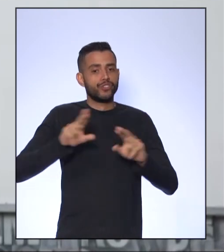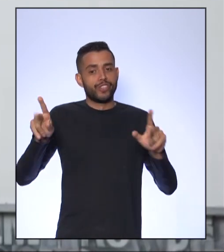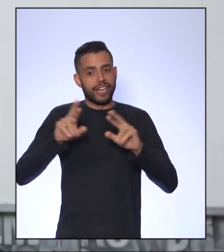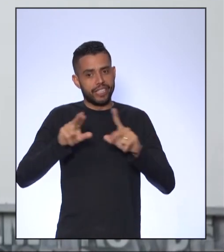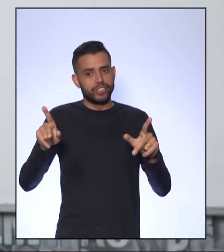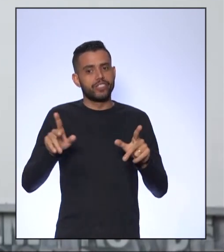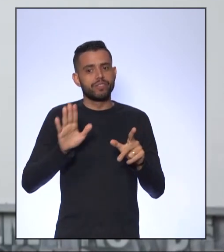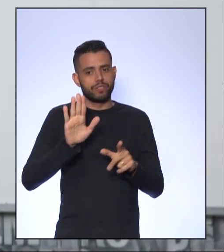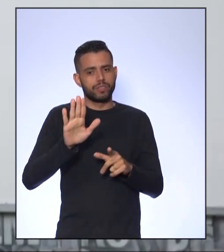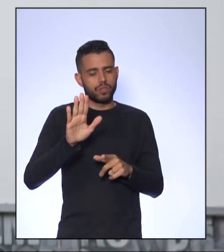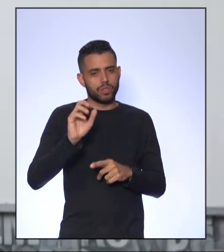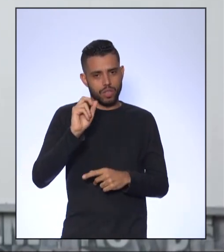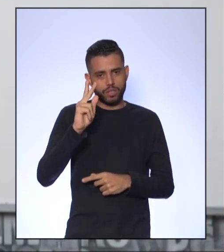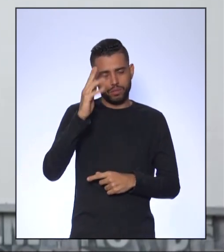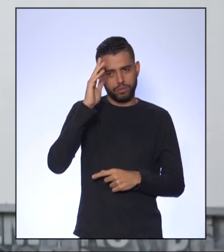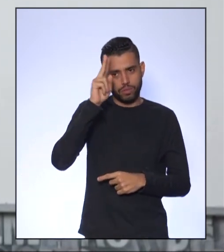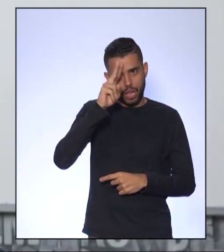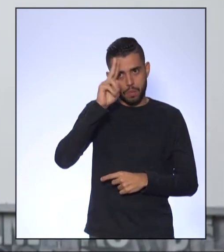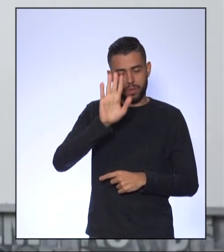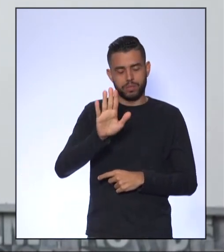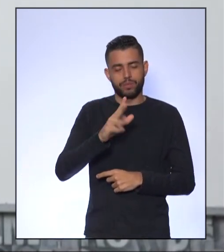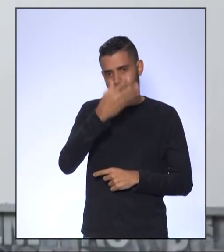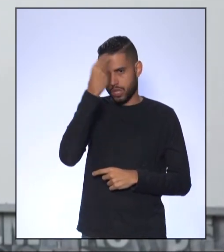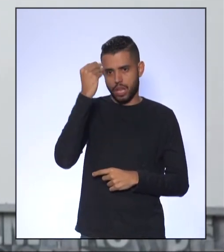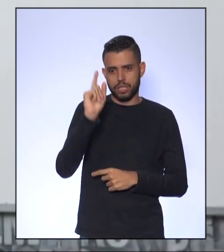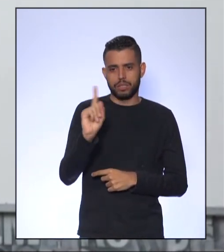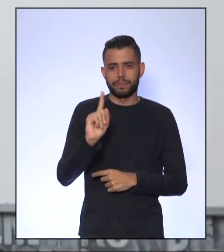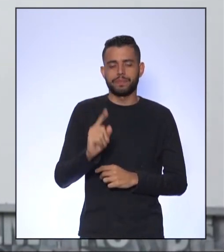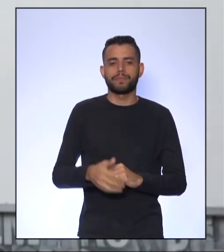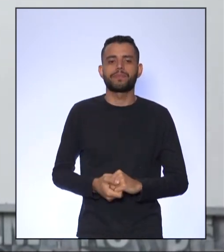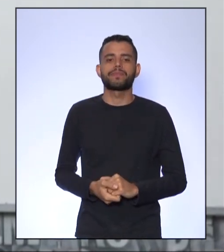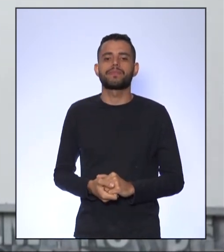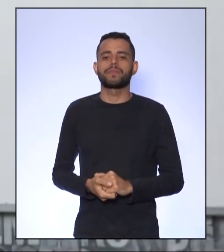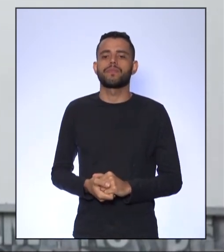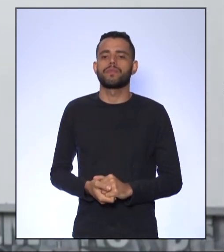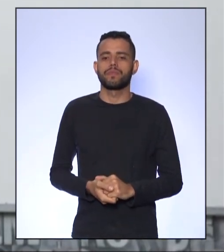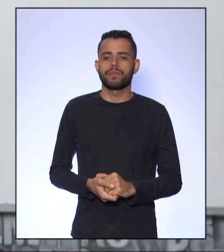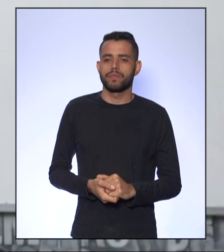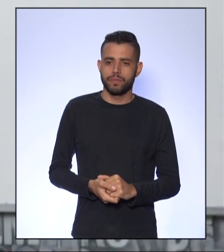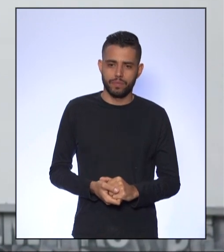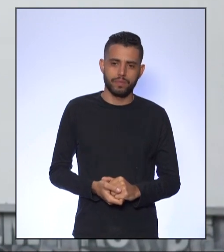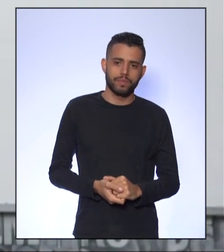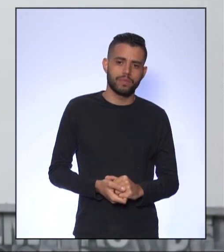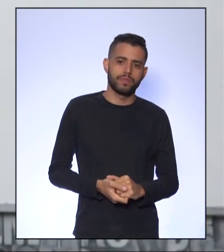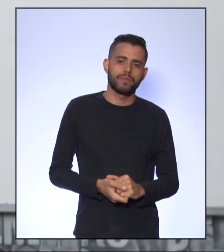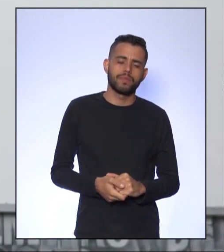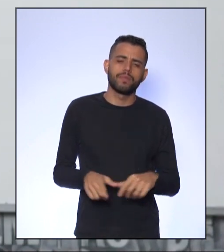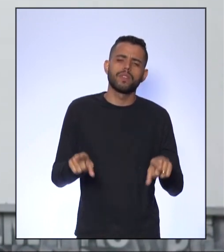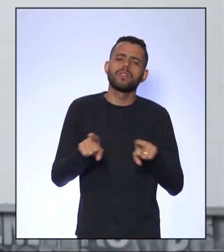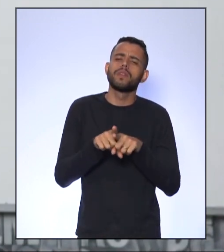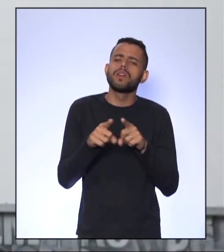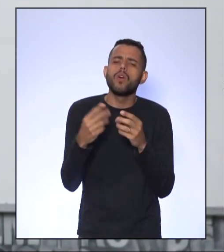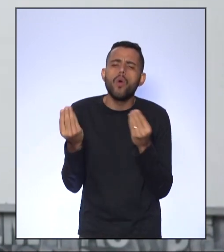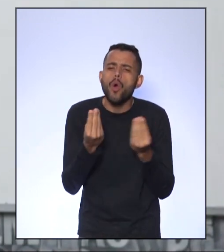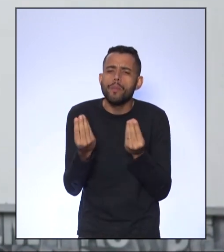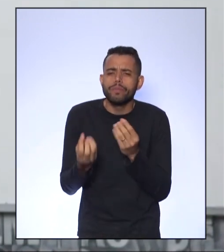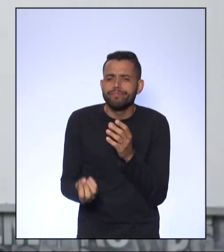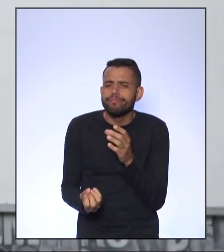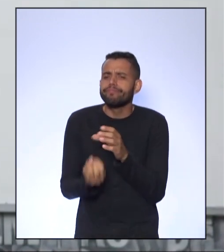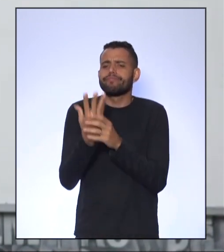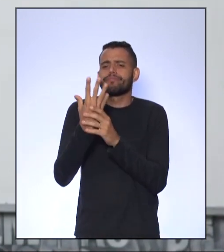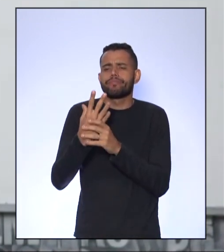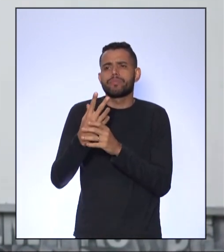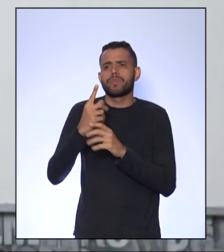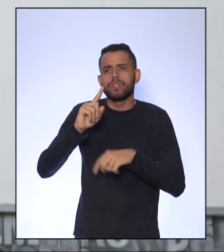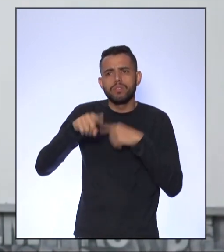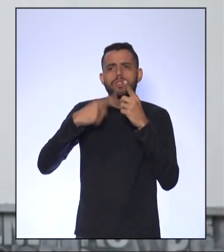lembre-se disso, tá? Beleza, professor. E como se dá a origem do renascimento? Simples, vamos